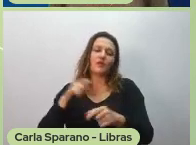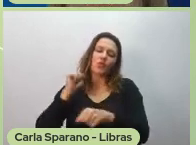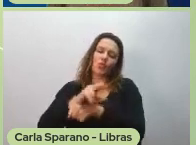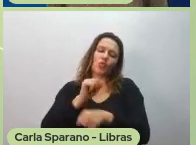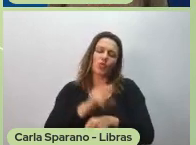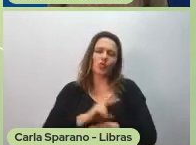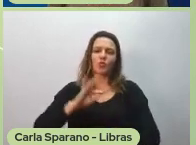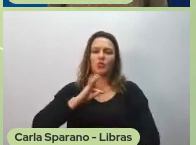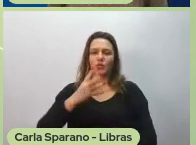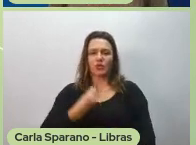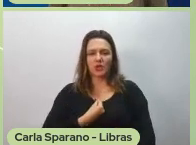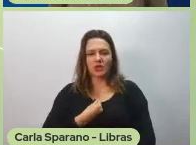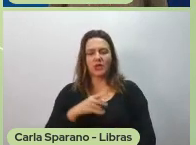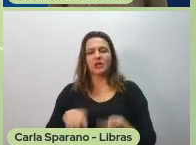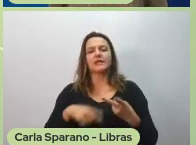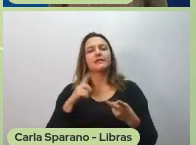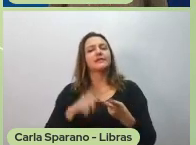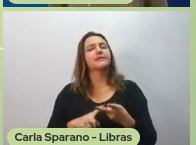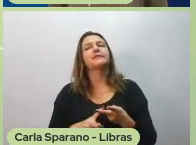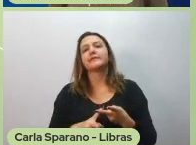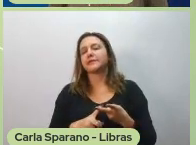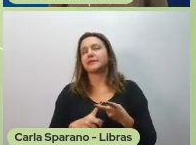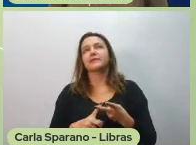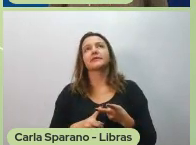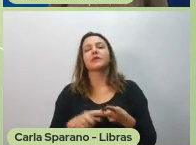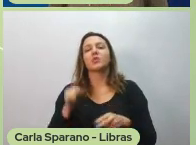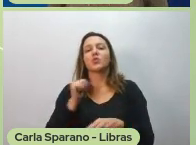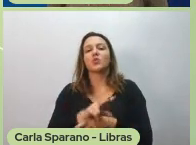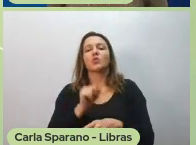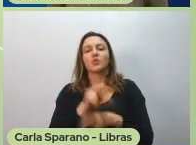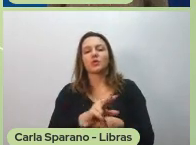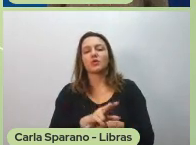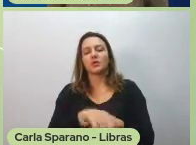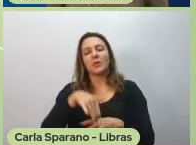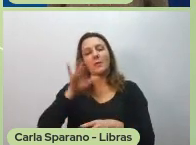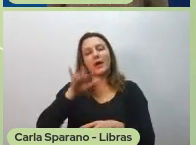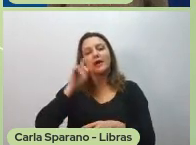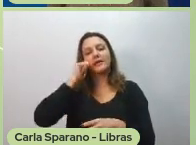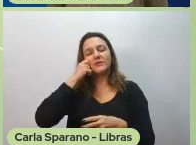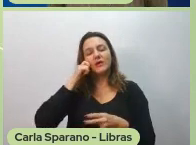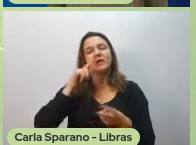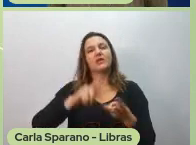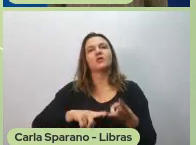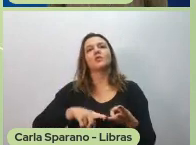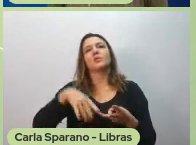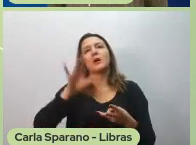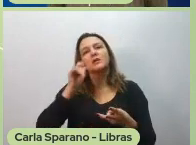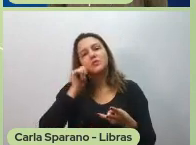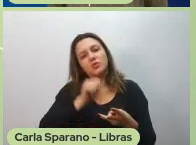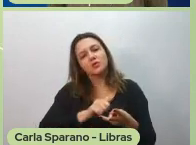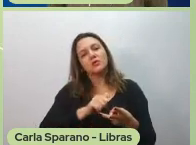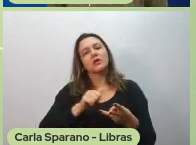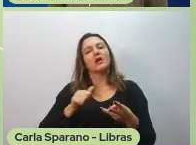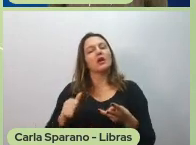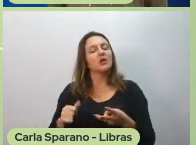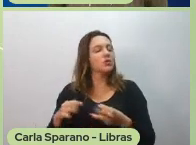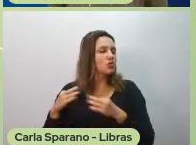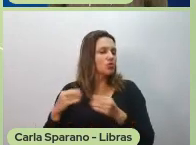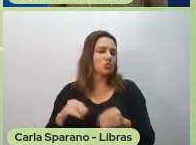contratação de mais pessoas, mais pretos, mais mulheres. Enfim, essa base está sendo toda